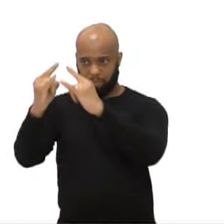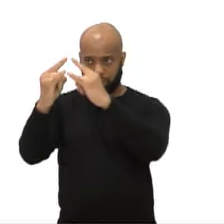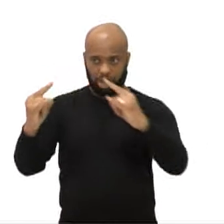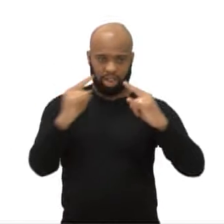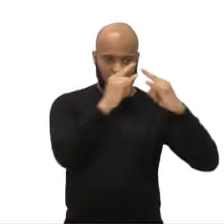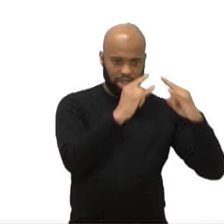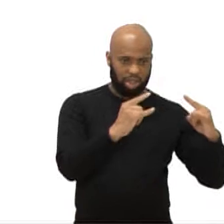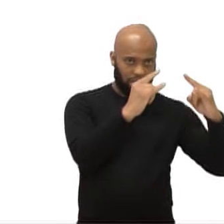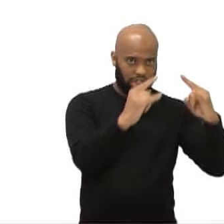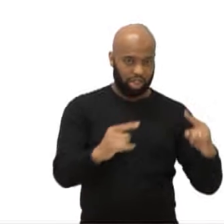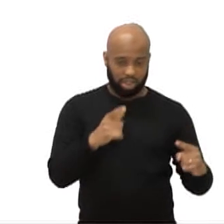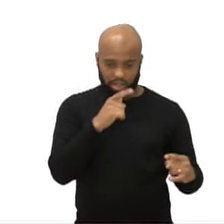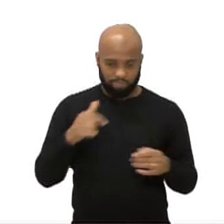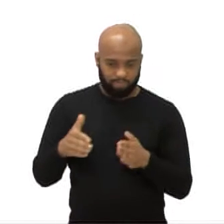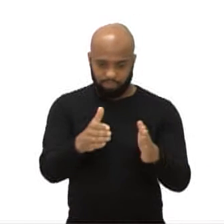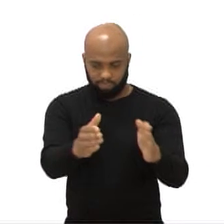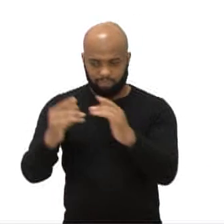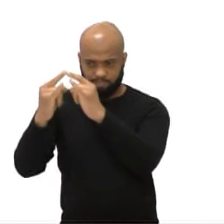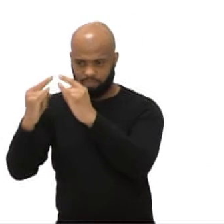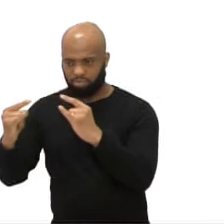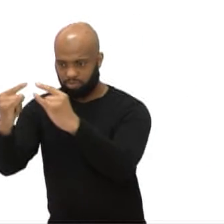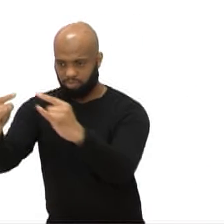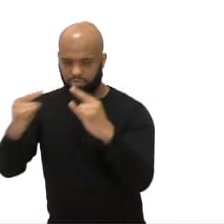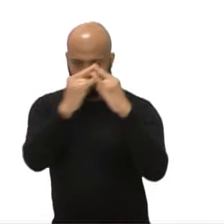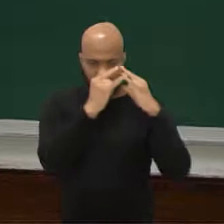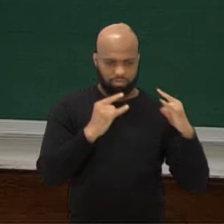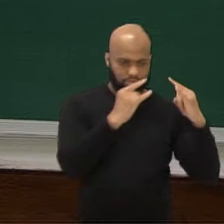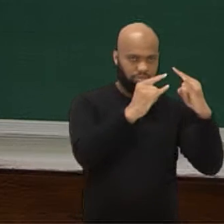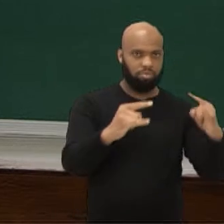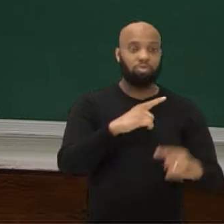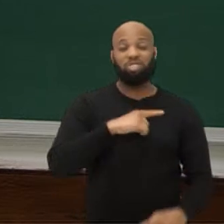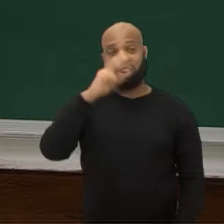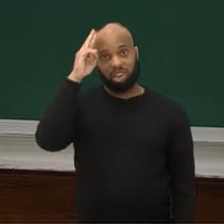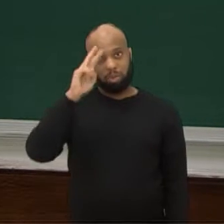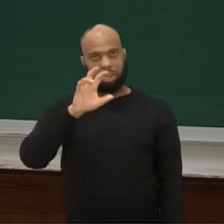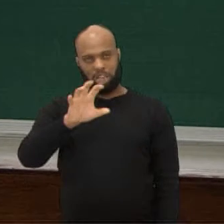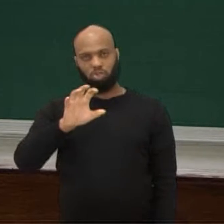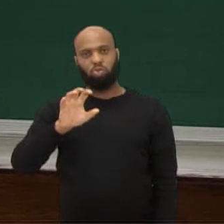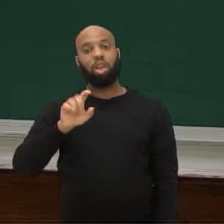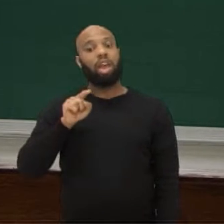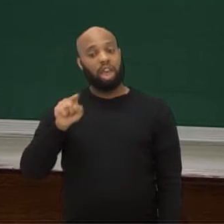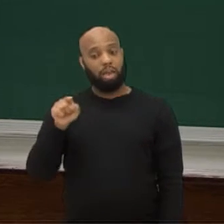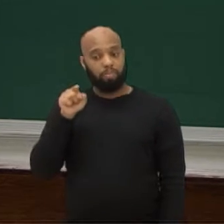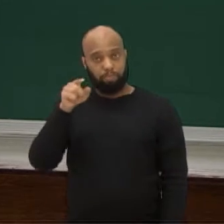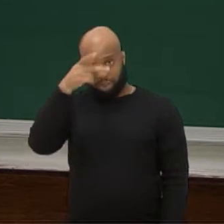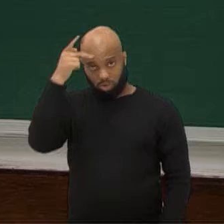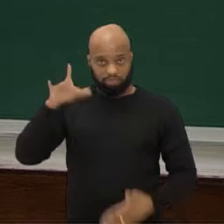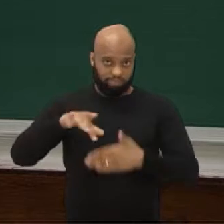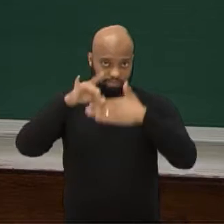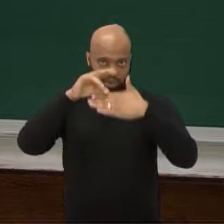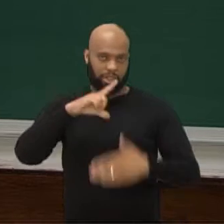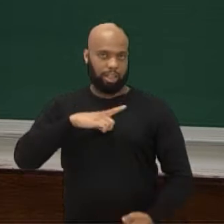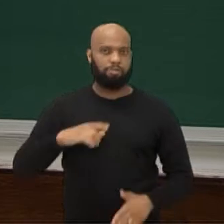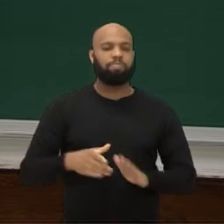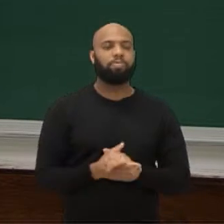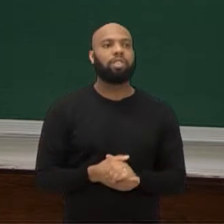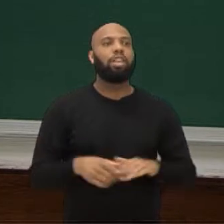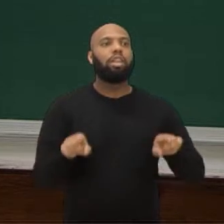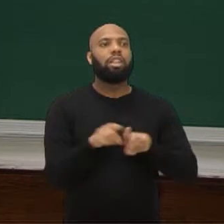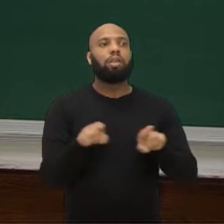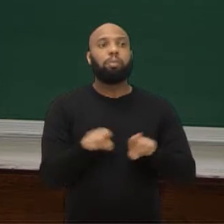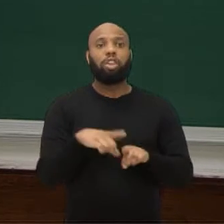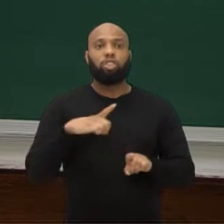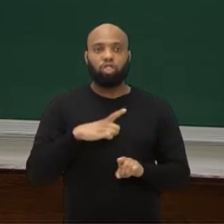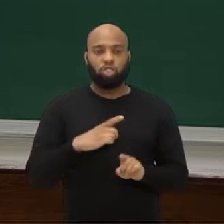gente lembrar da moradia com a pessoa que vivia naquela moradia próxima do rio, os cabanos. Ainda,